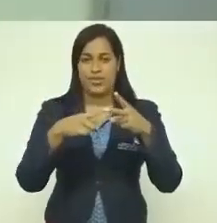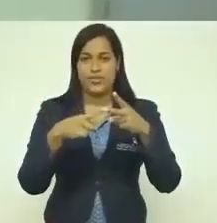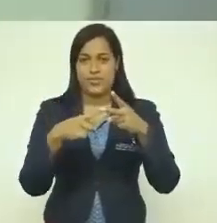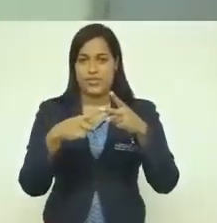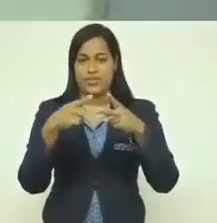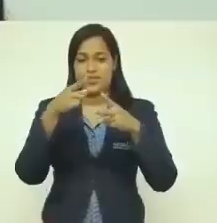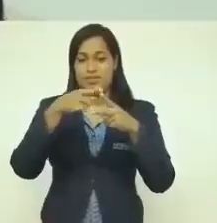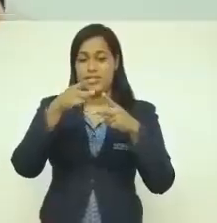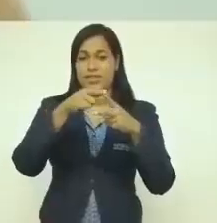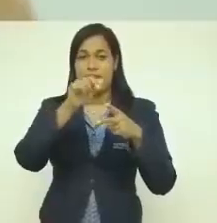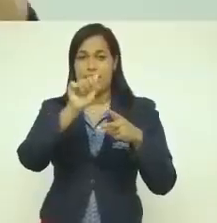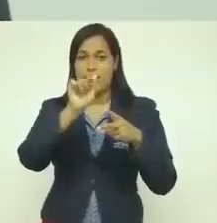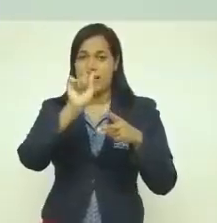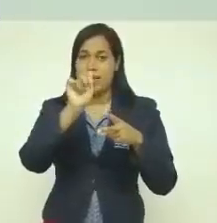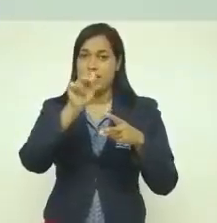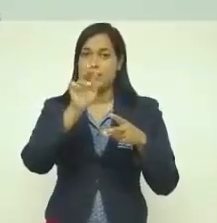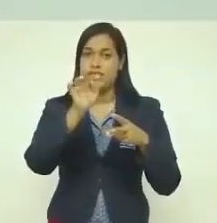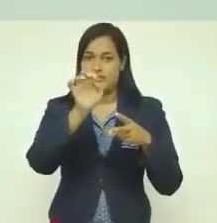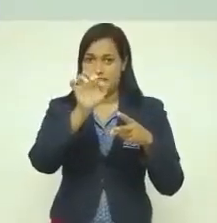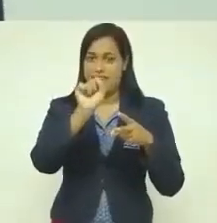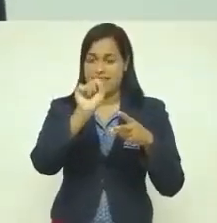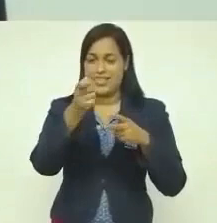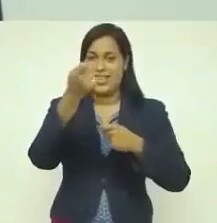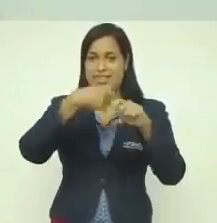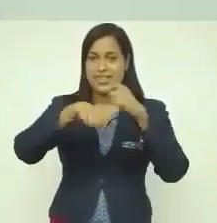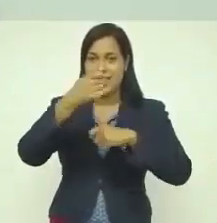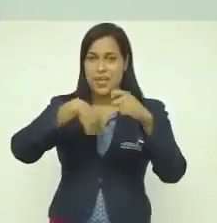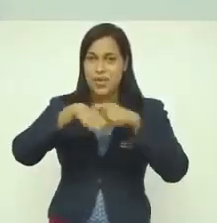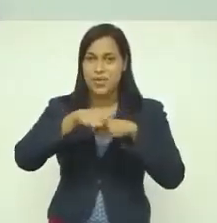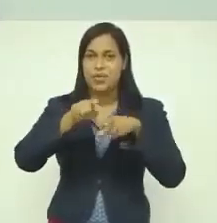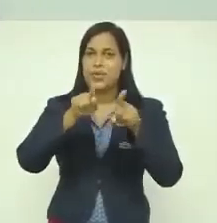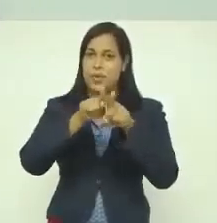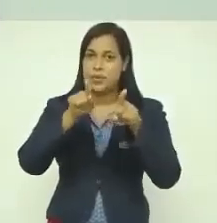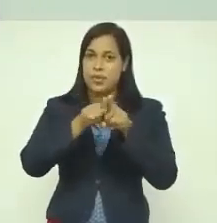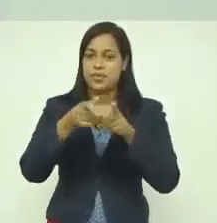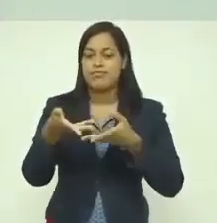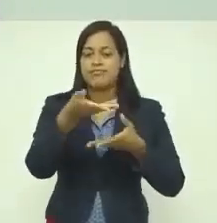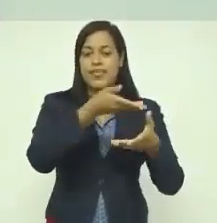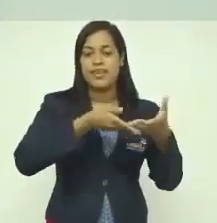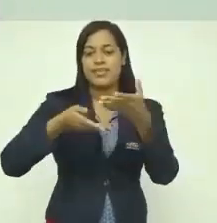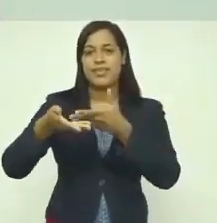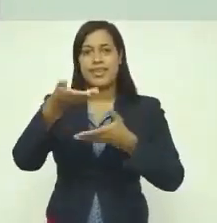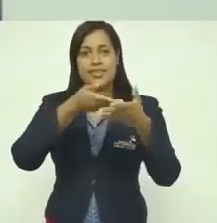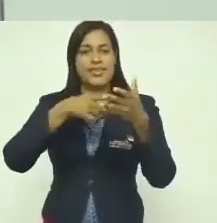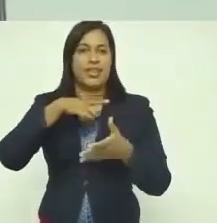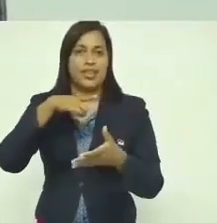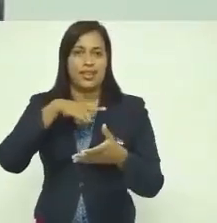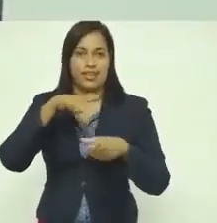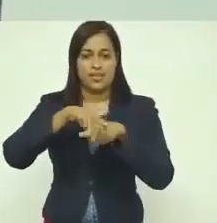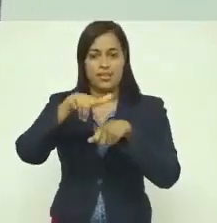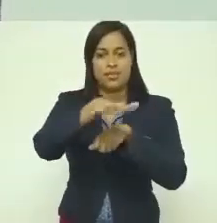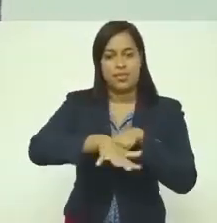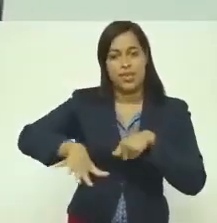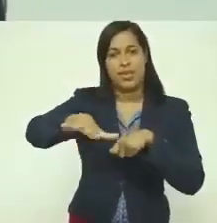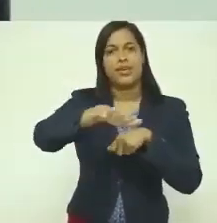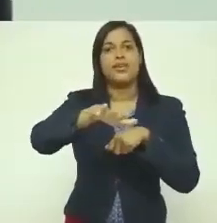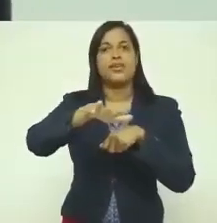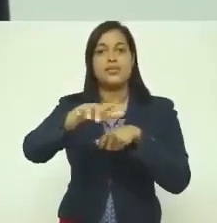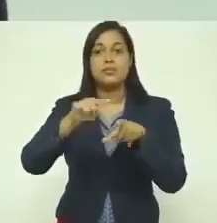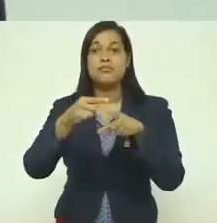de dois elementos. Falar dos agentes econômicos e da sua interação que acontece nos